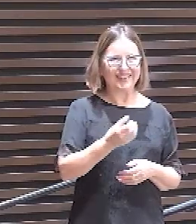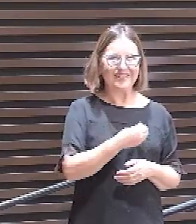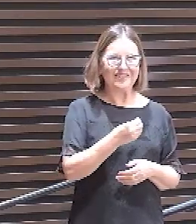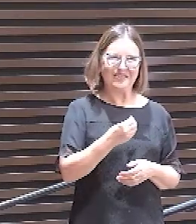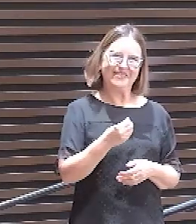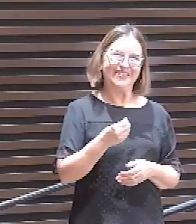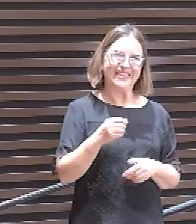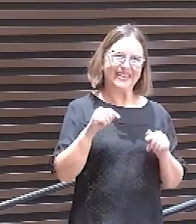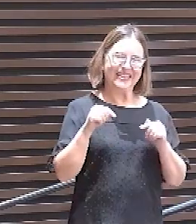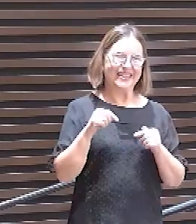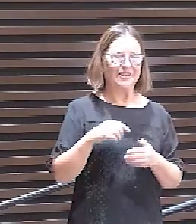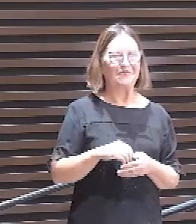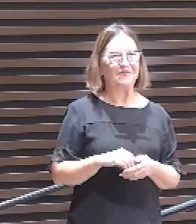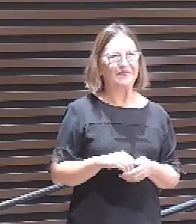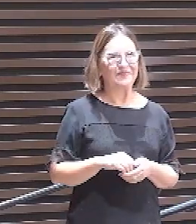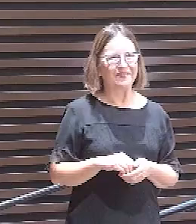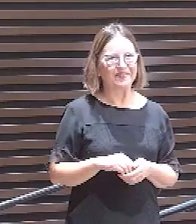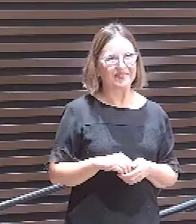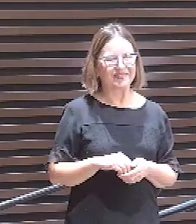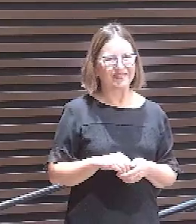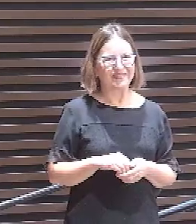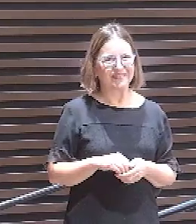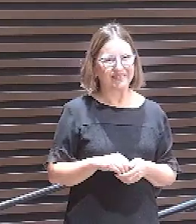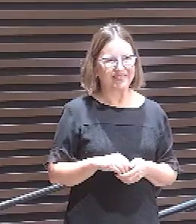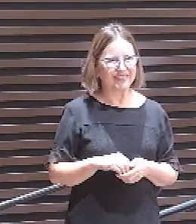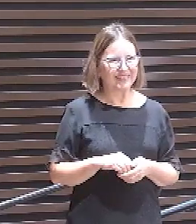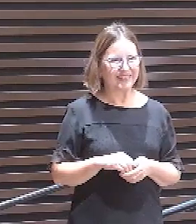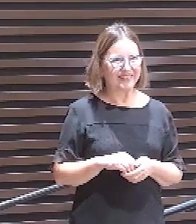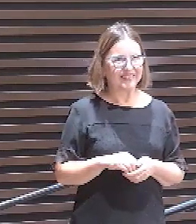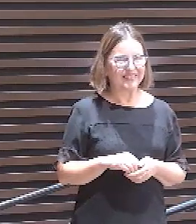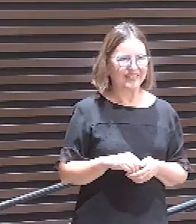Deixa seu pai Lameque,